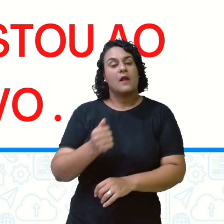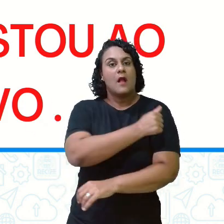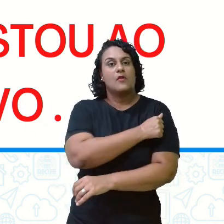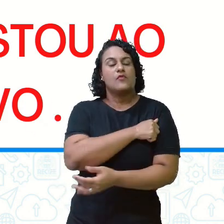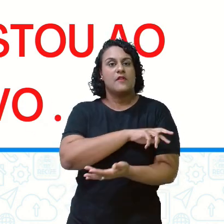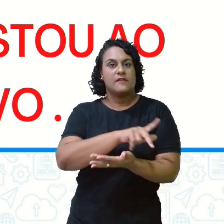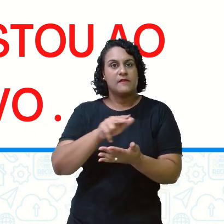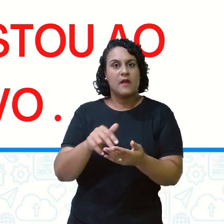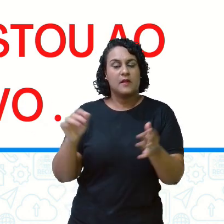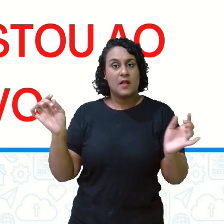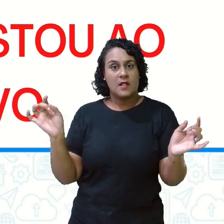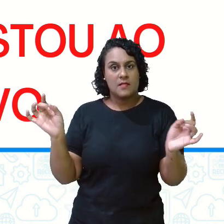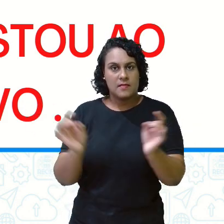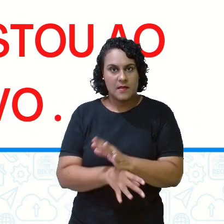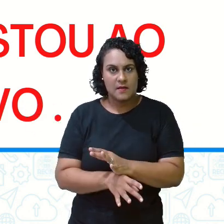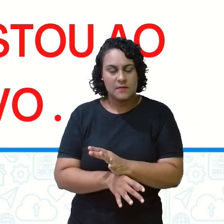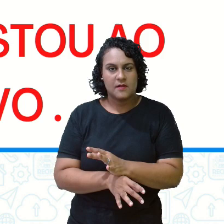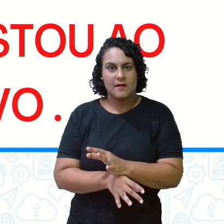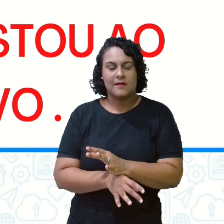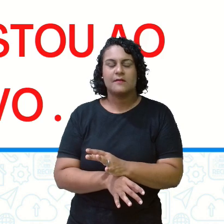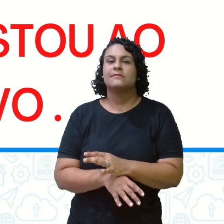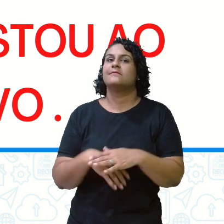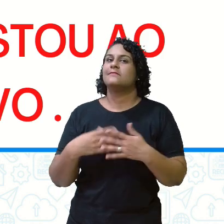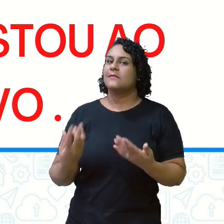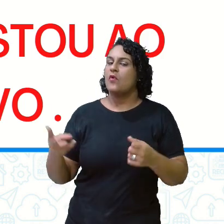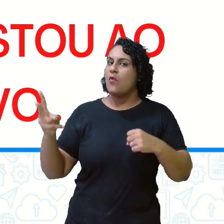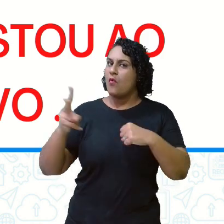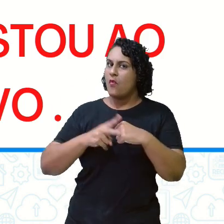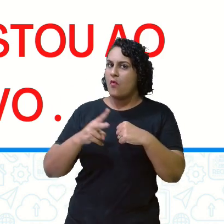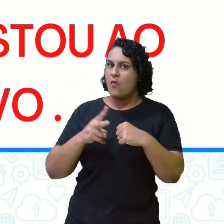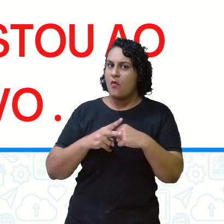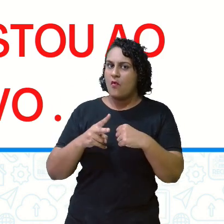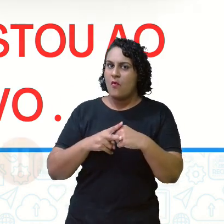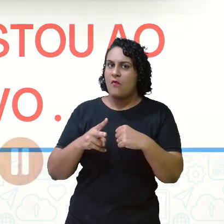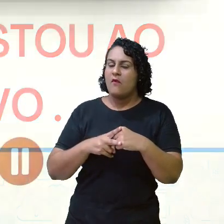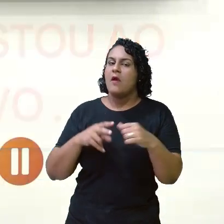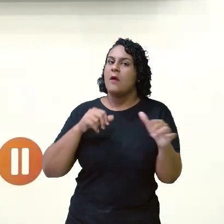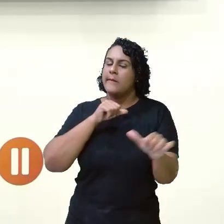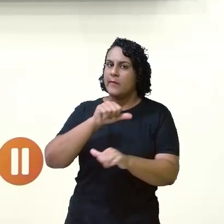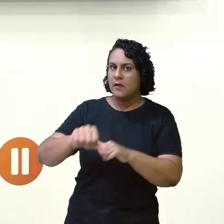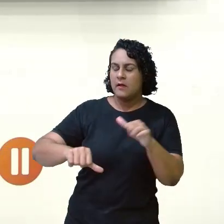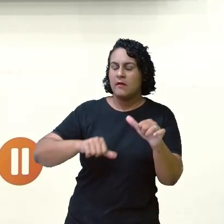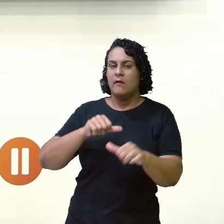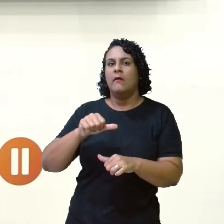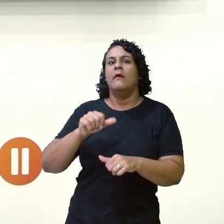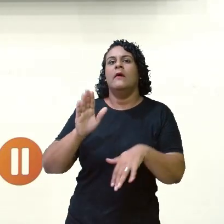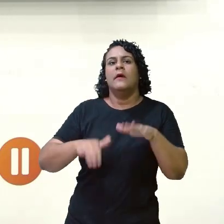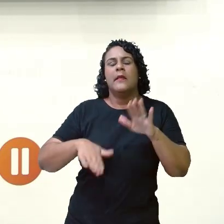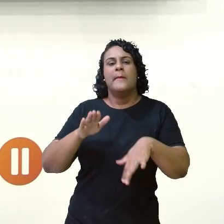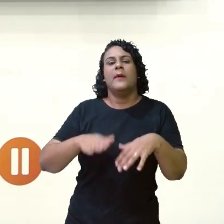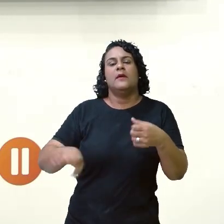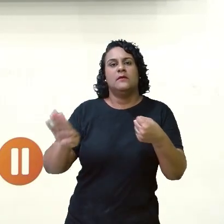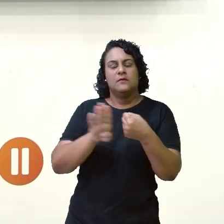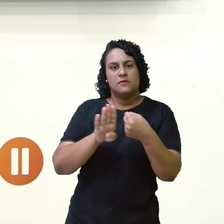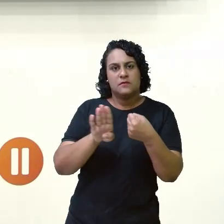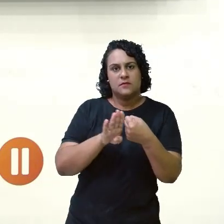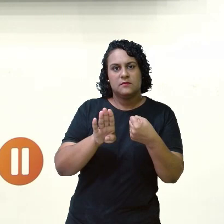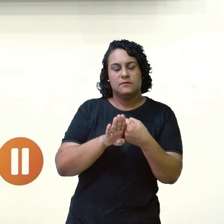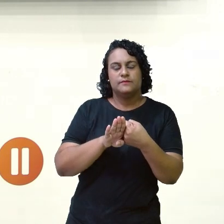alunas terminaram. Então, o verbo aí, né, está modificado de acordo com o